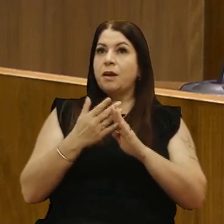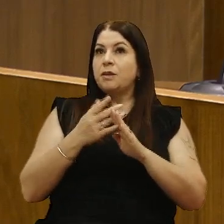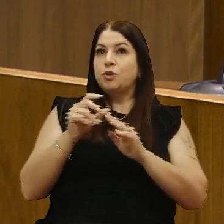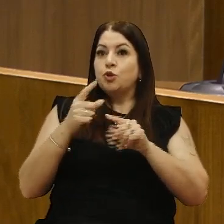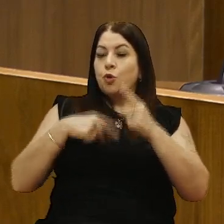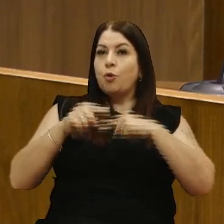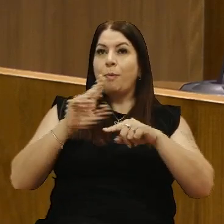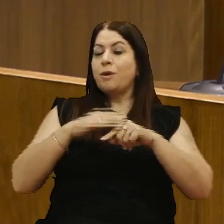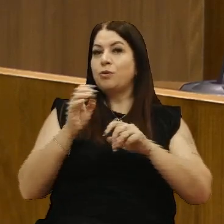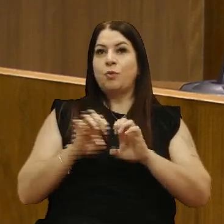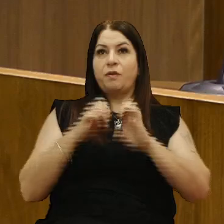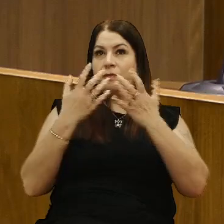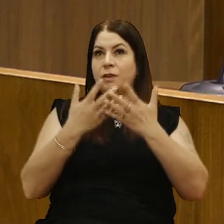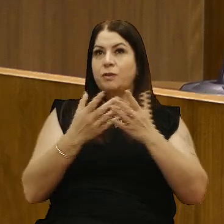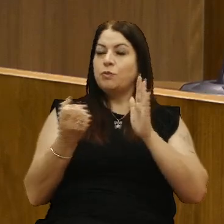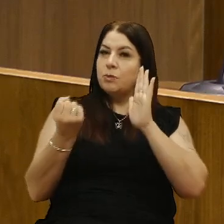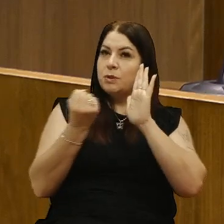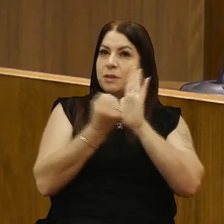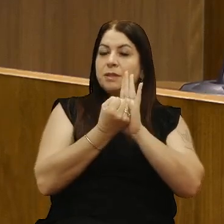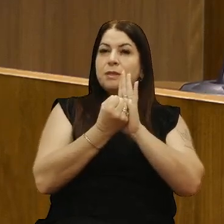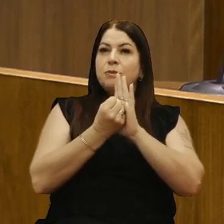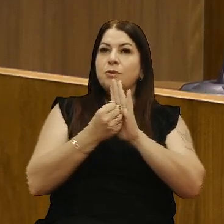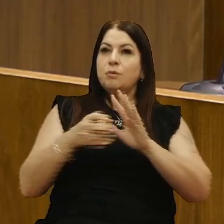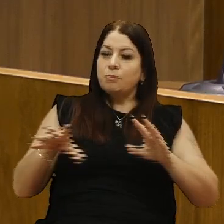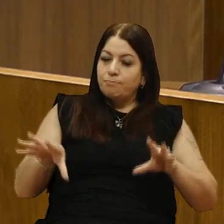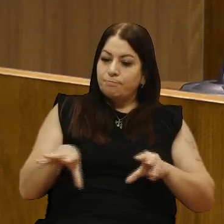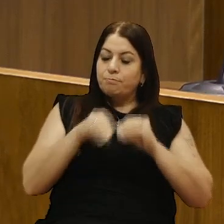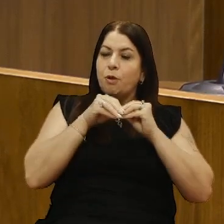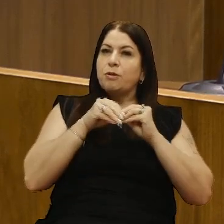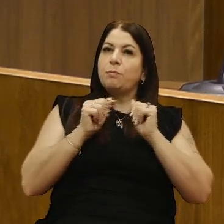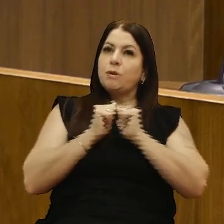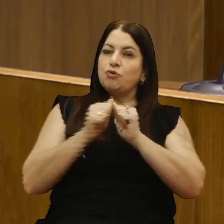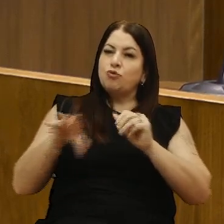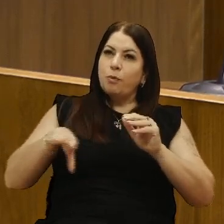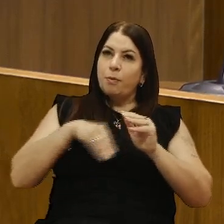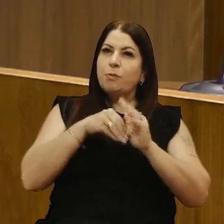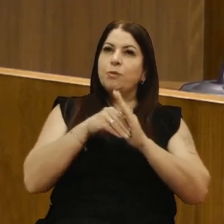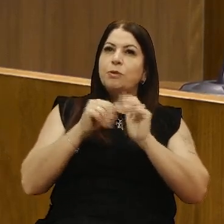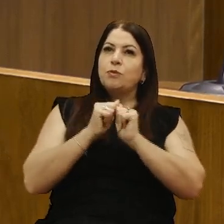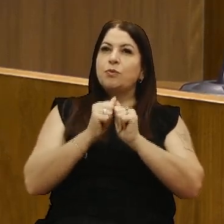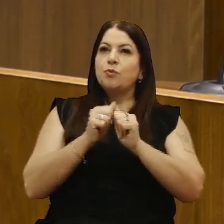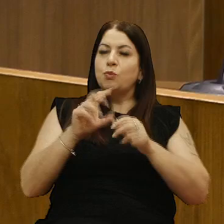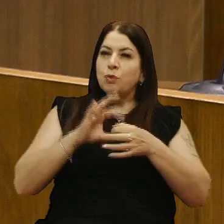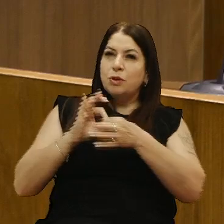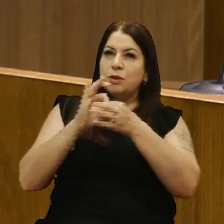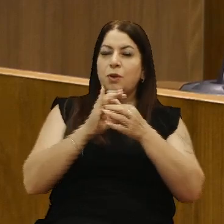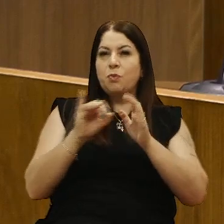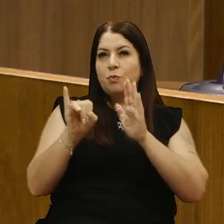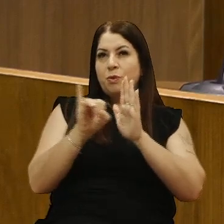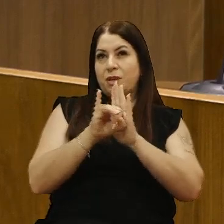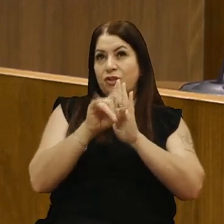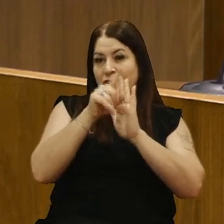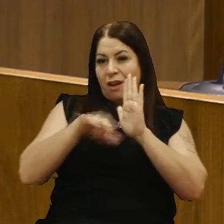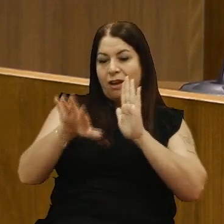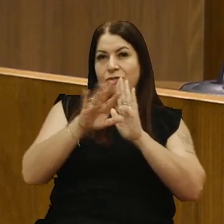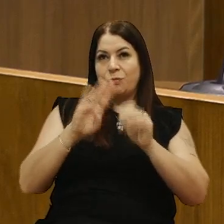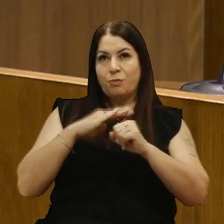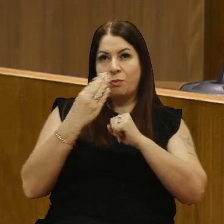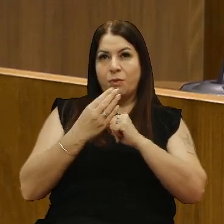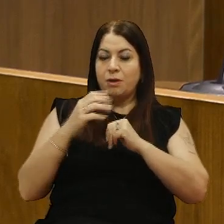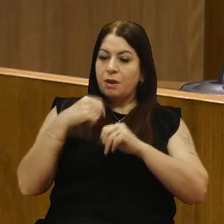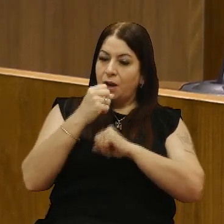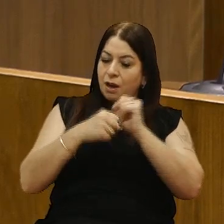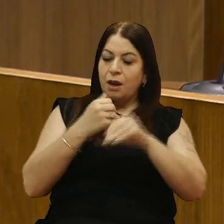evento. Tornou-se um símbolo de pertencimento, união e identidade para o nosso bairro. A cada